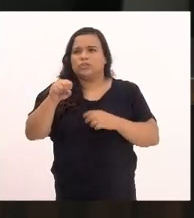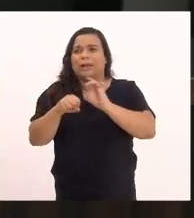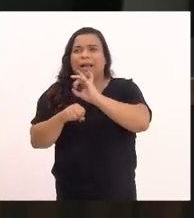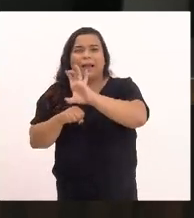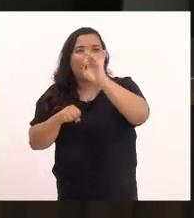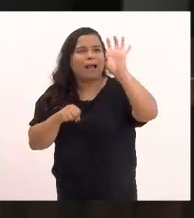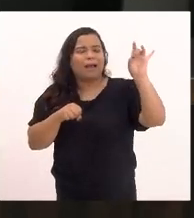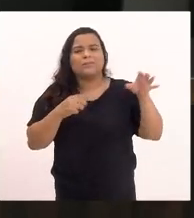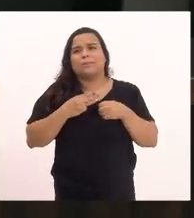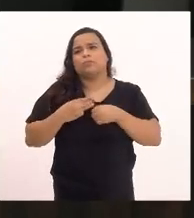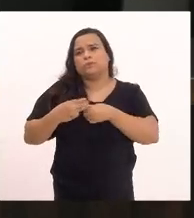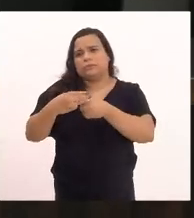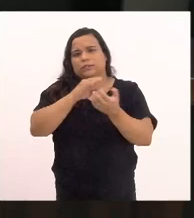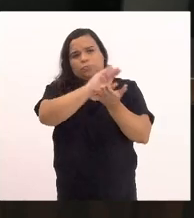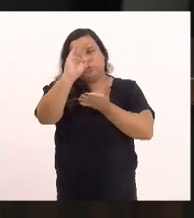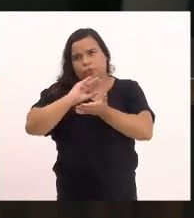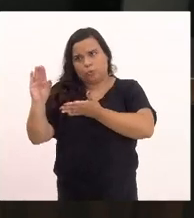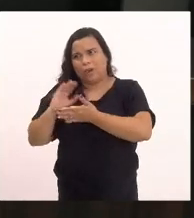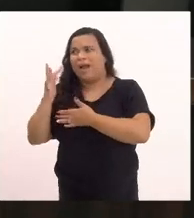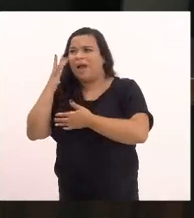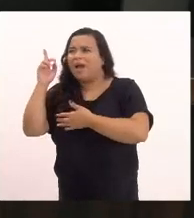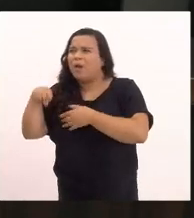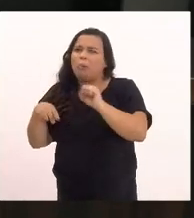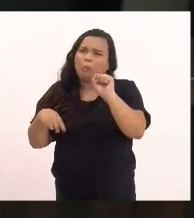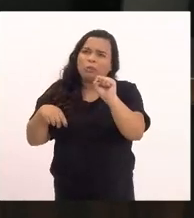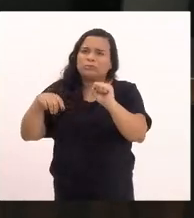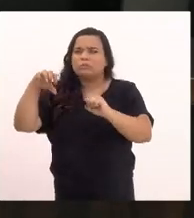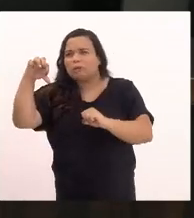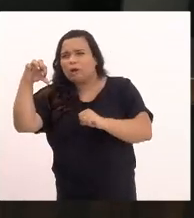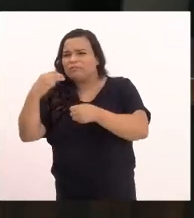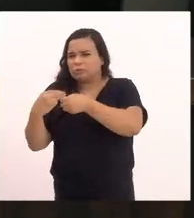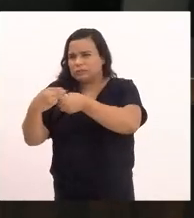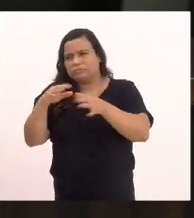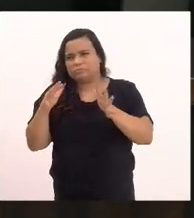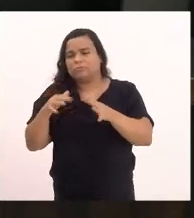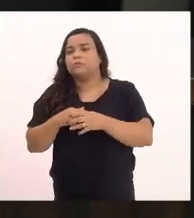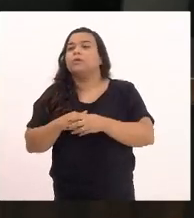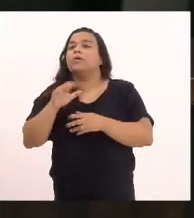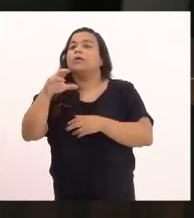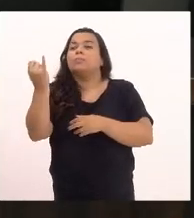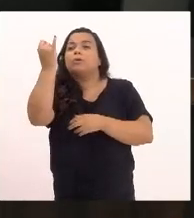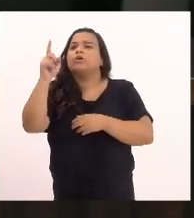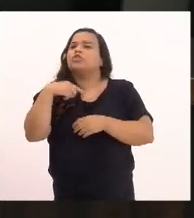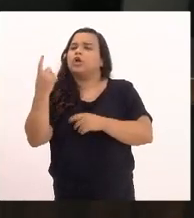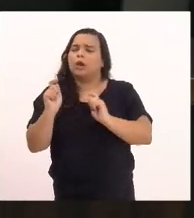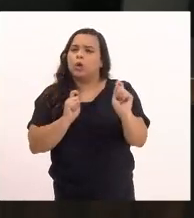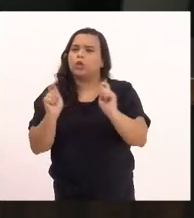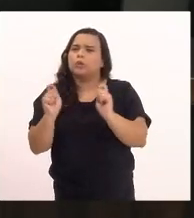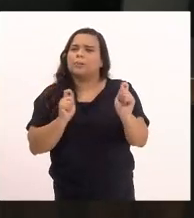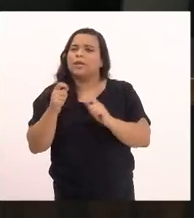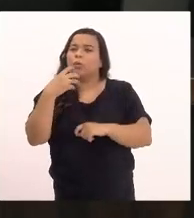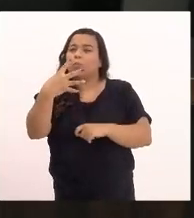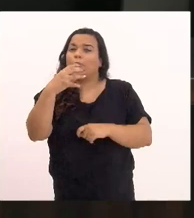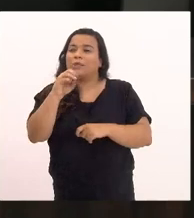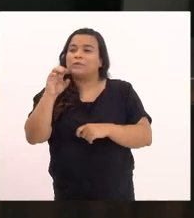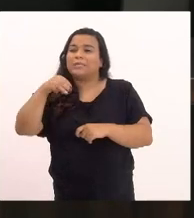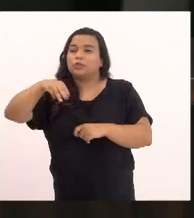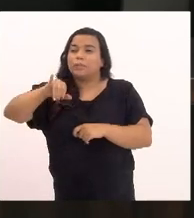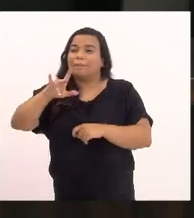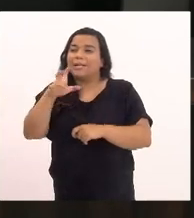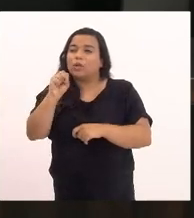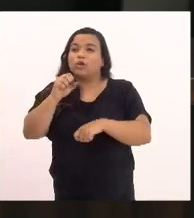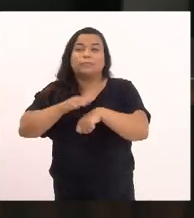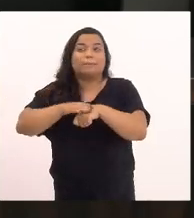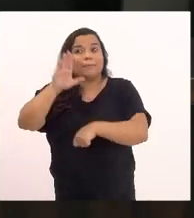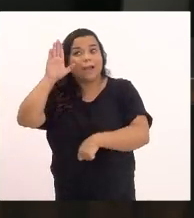Deixa eu dizer aqui uma questão que é importante. Nós economizamos mais de 400 milhões de reais o ano passado. Só que dessa